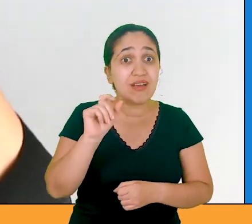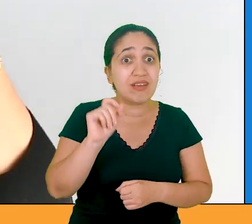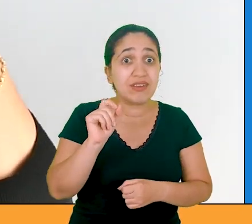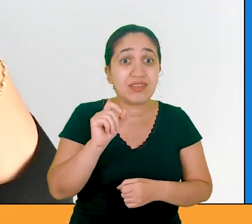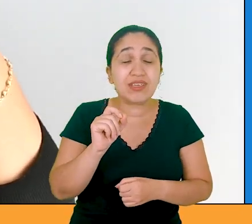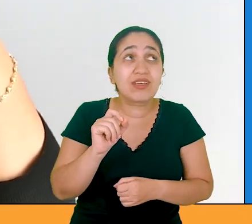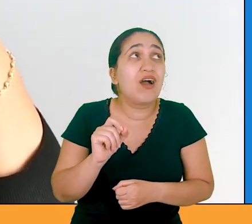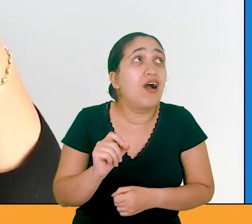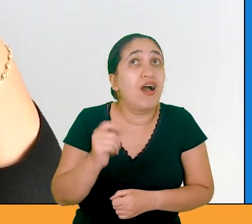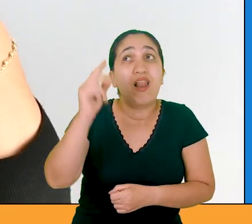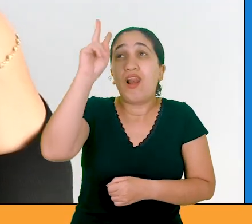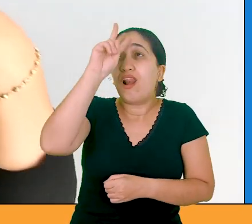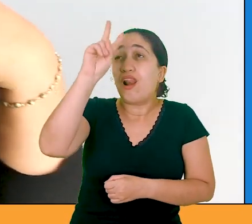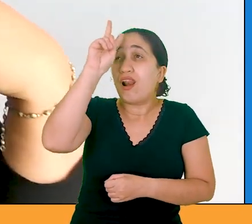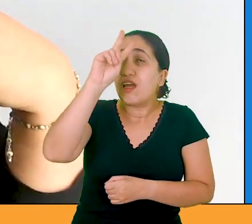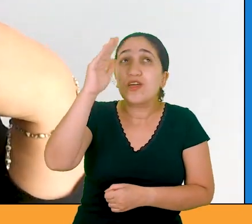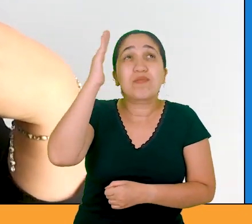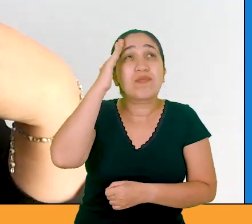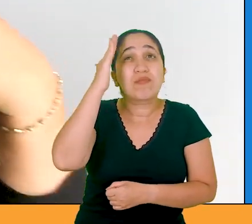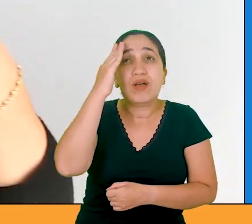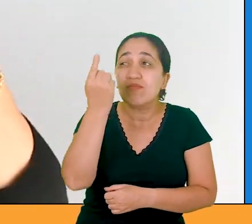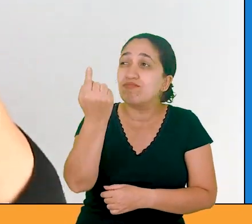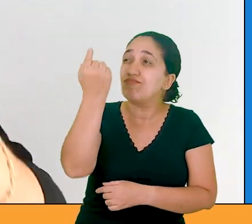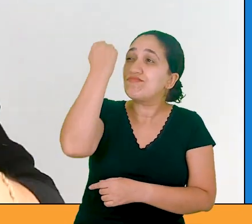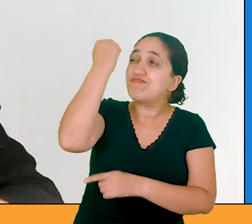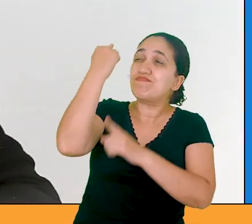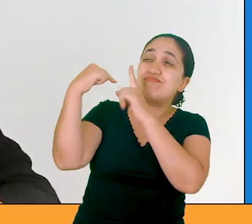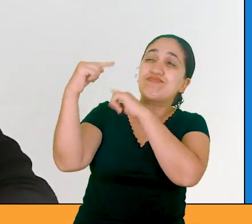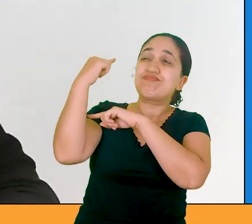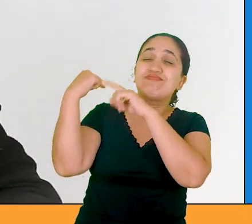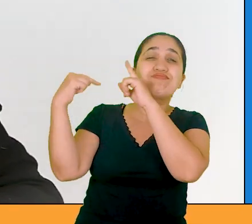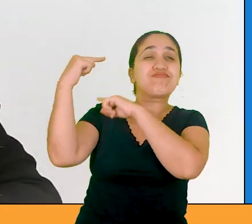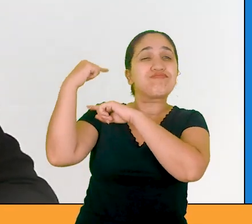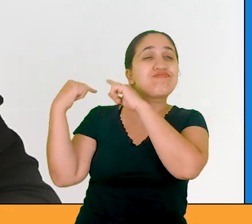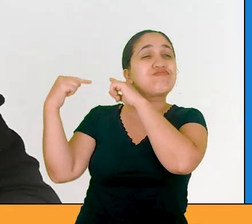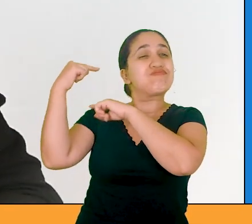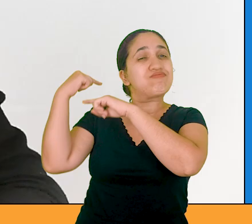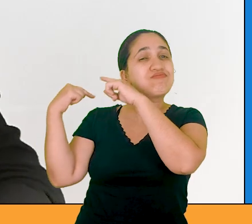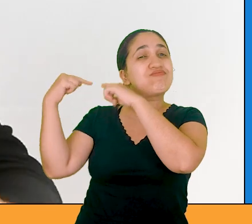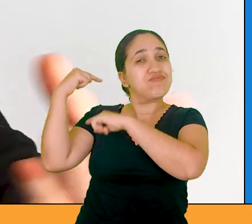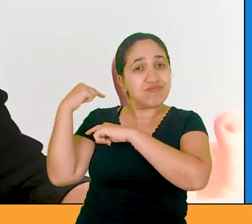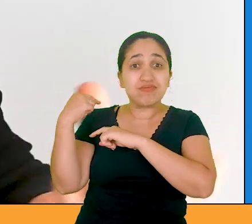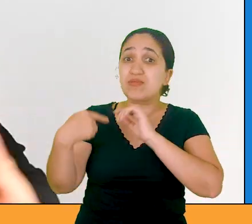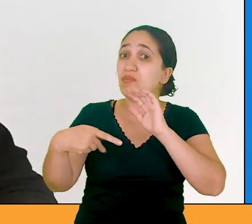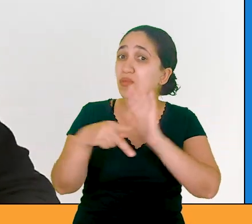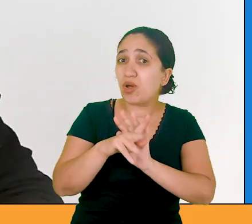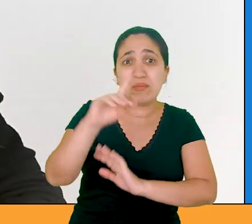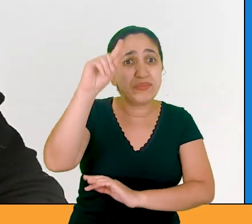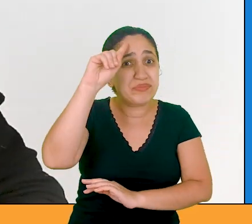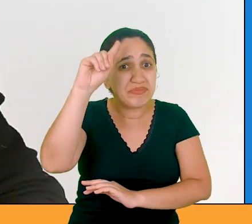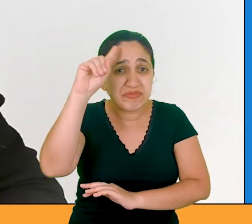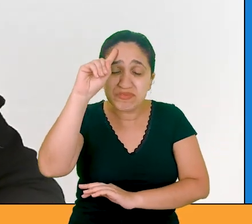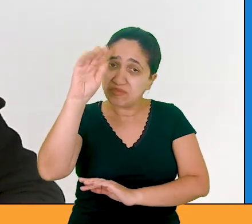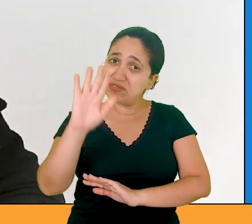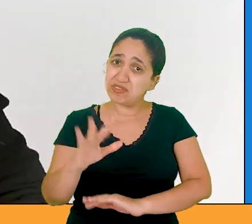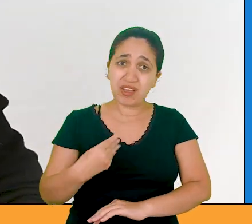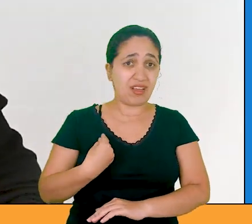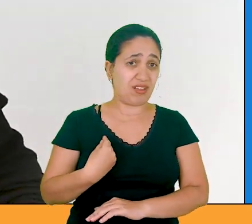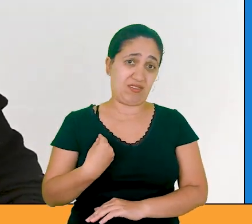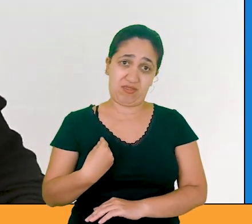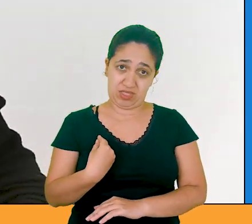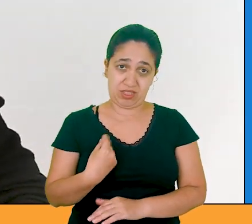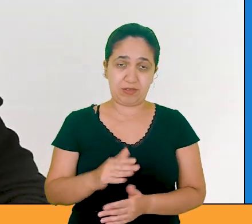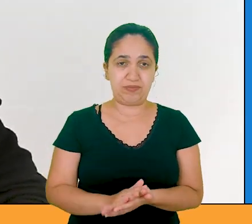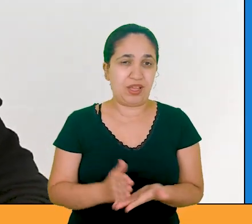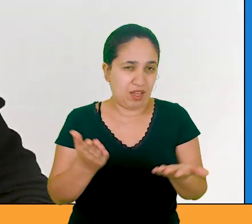a saberes ancestrais de produções estéticas que são do cotidiano. Vou falar